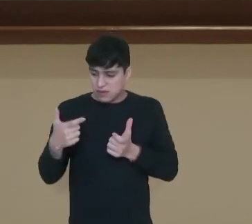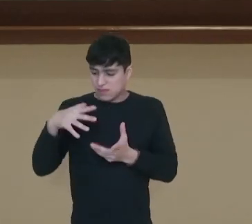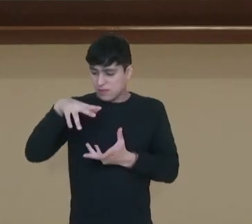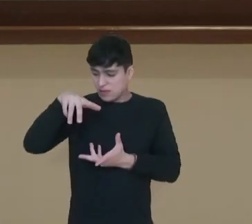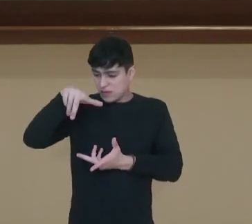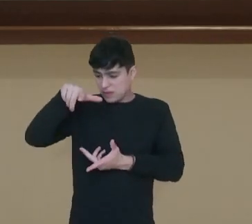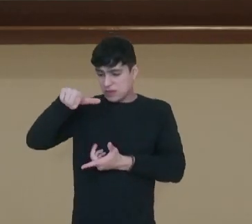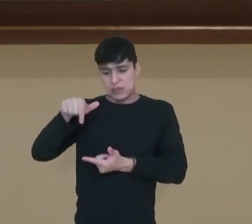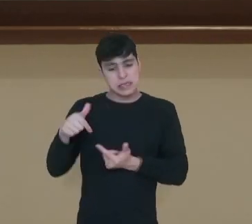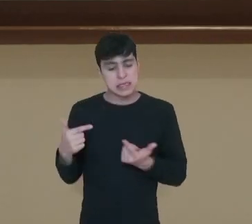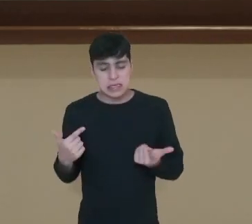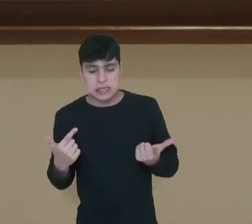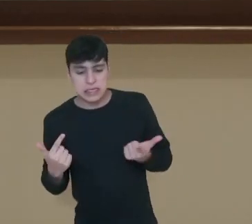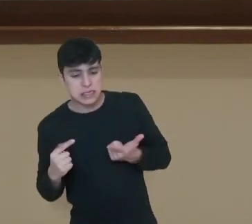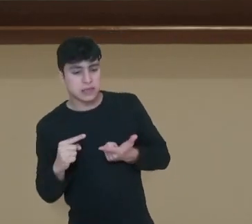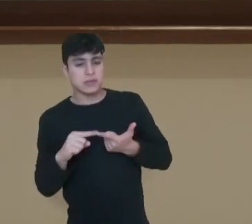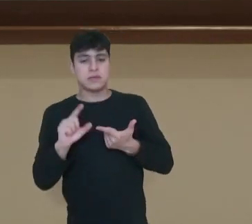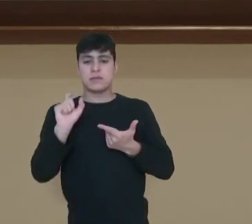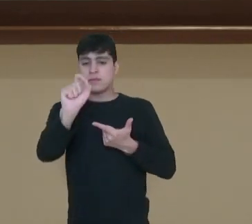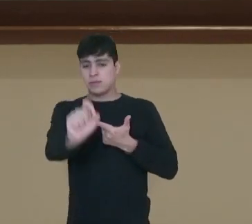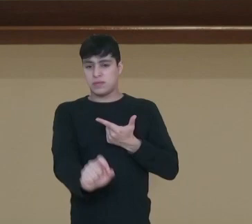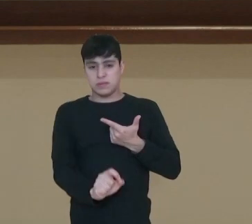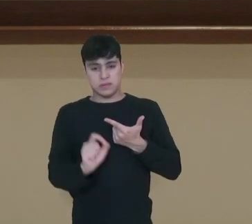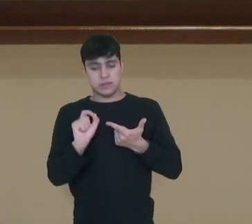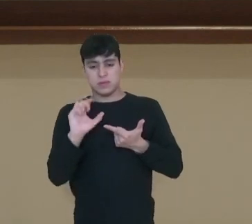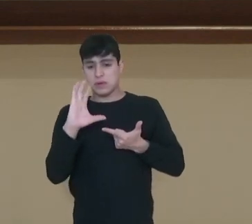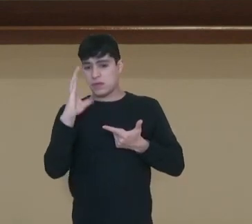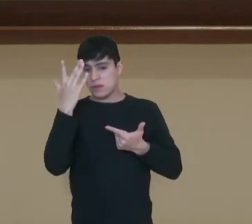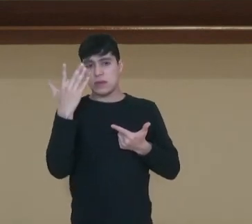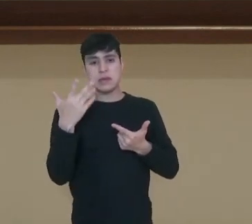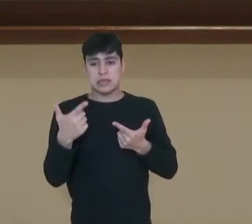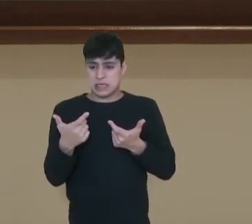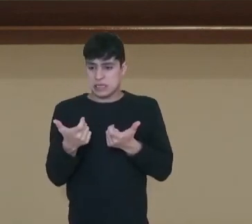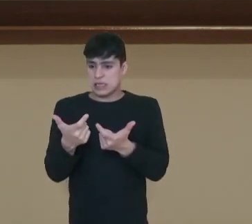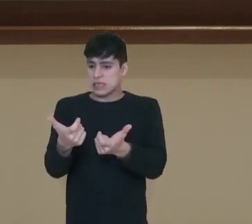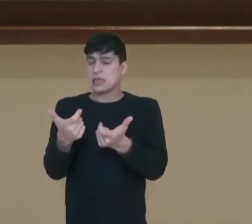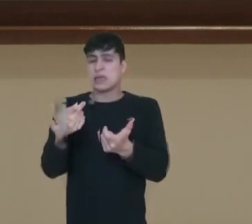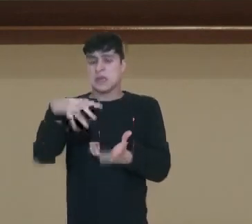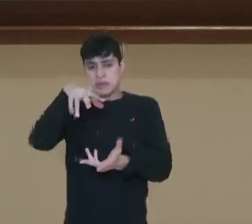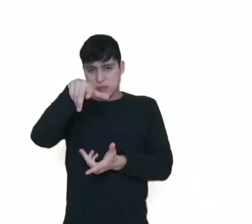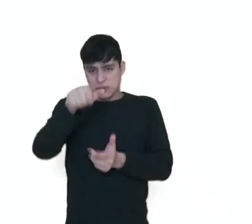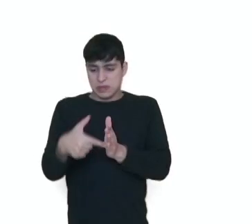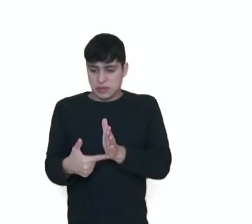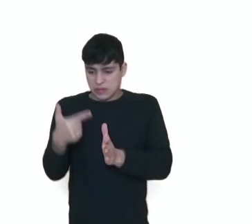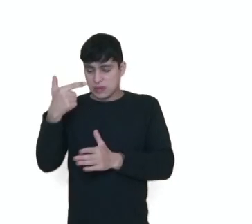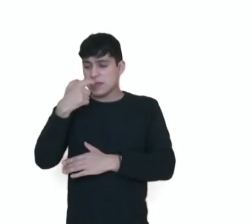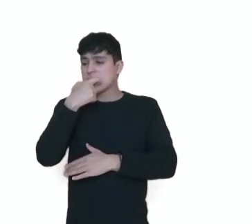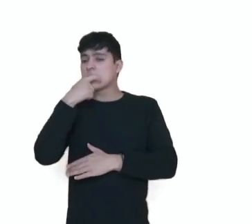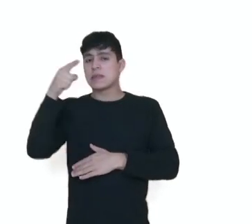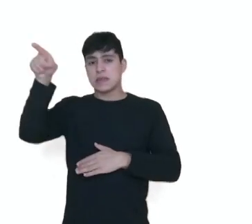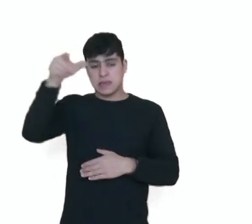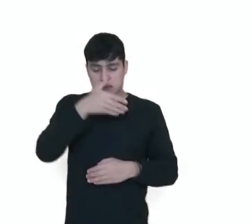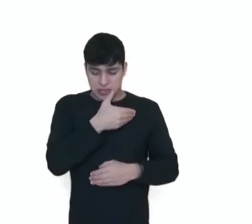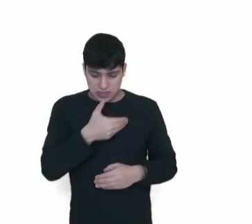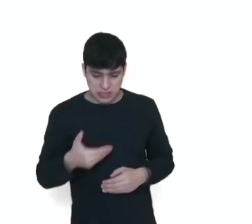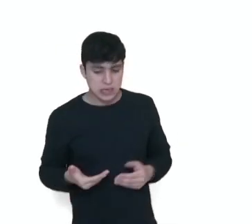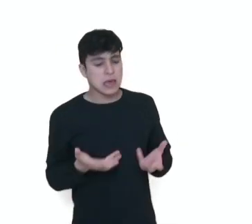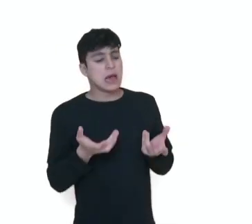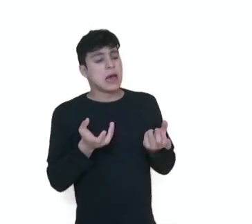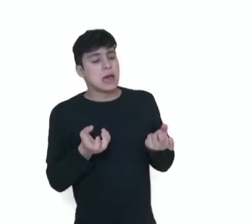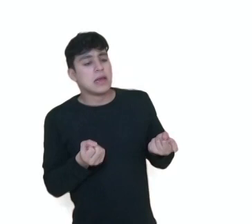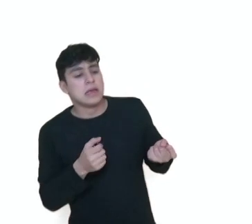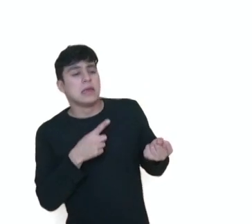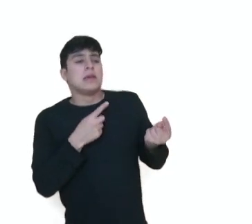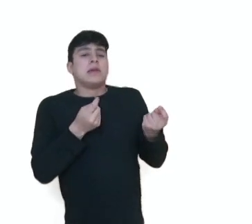Mundial, ao mesmo tempo está acontecendo a Segunda Guerra Mundial, o governo inglês ele vai aceitar